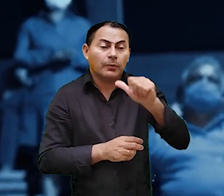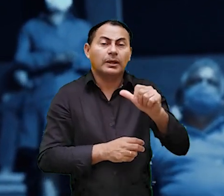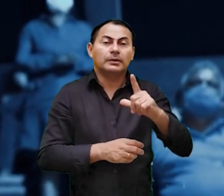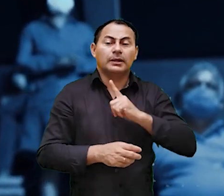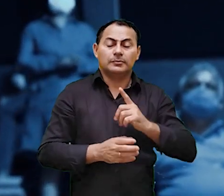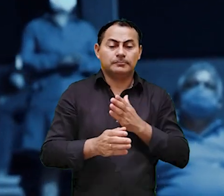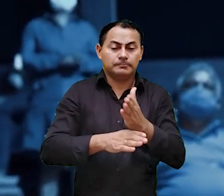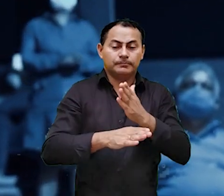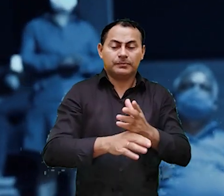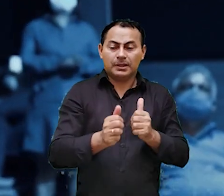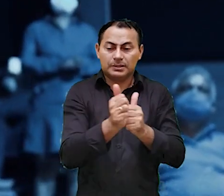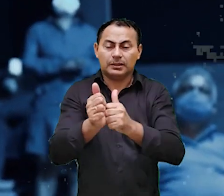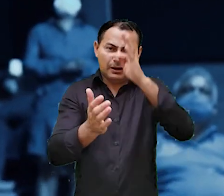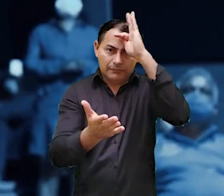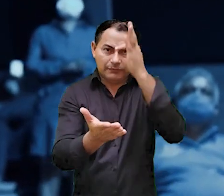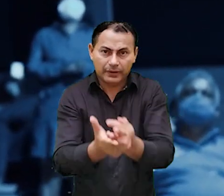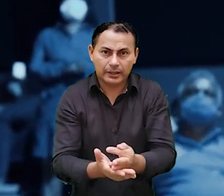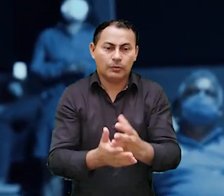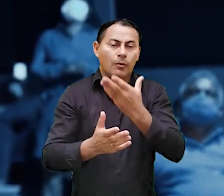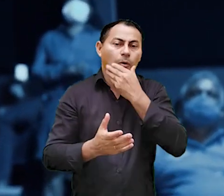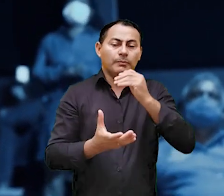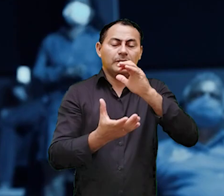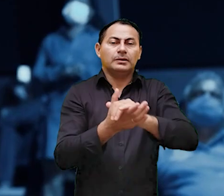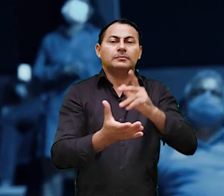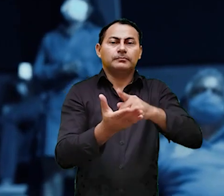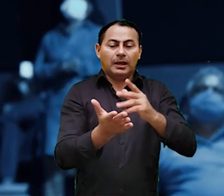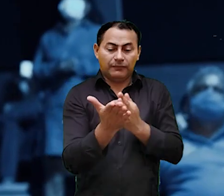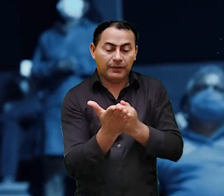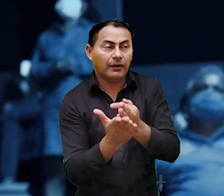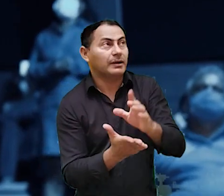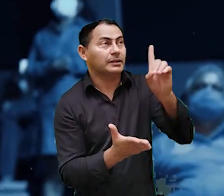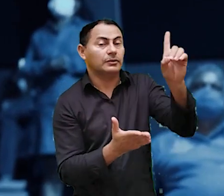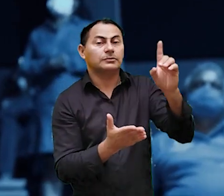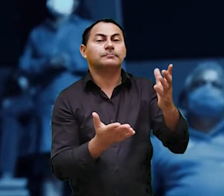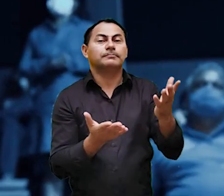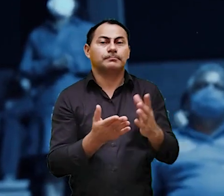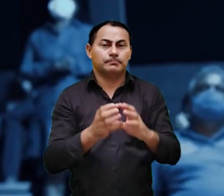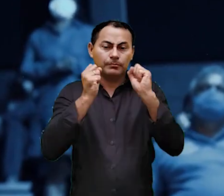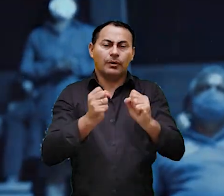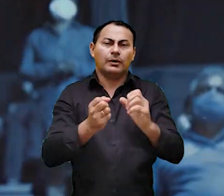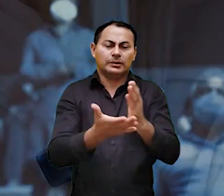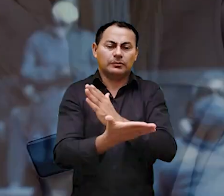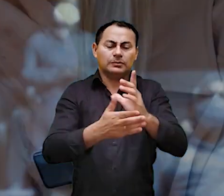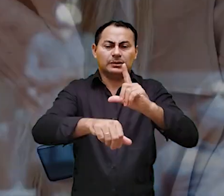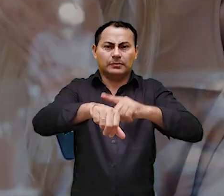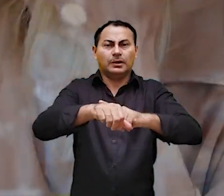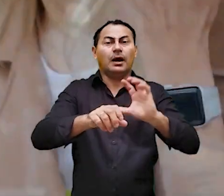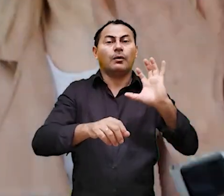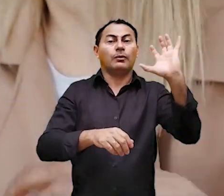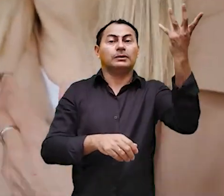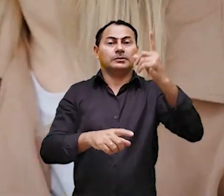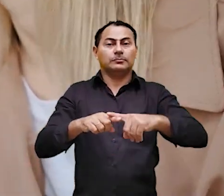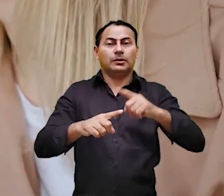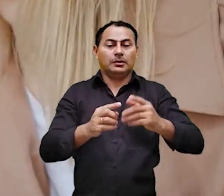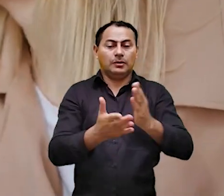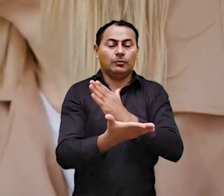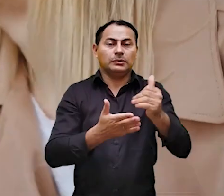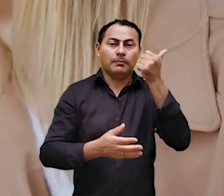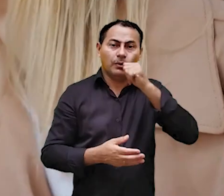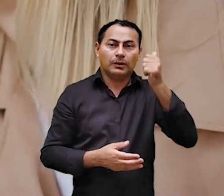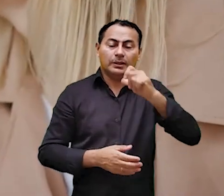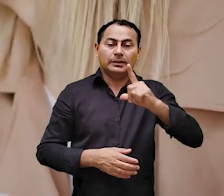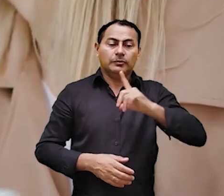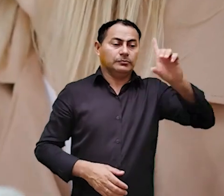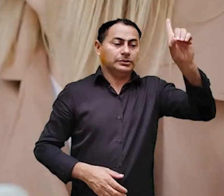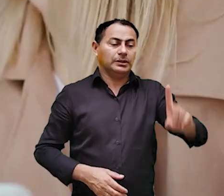uma mulher que não tenha passado a seguir a fé de um marido realmente fiel a Deus. Pode levar algum tempo até que isso aconteça, porque